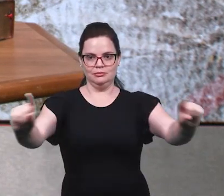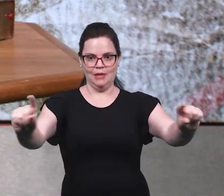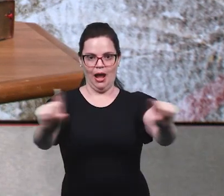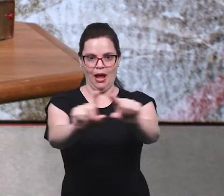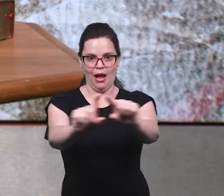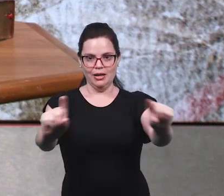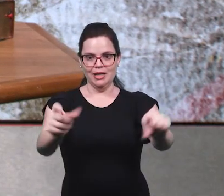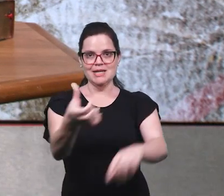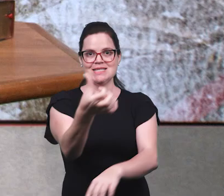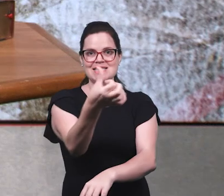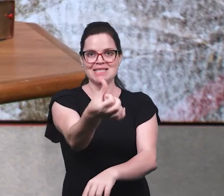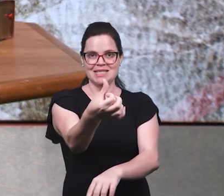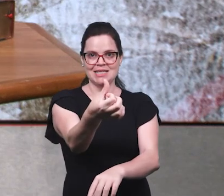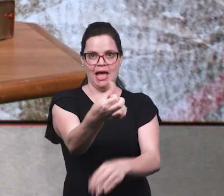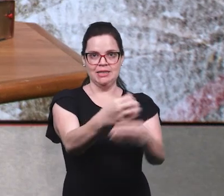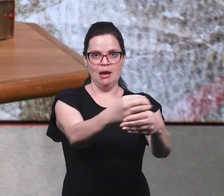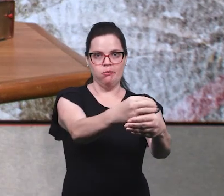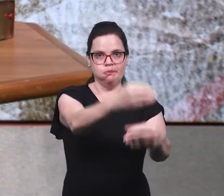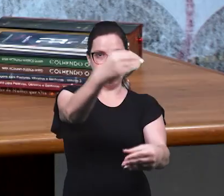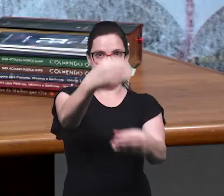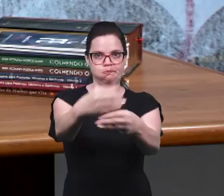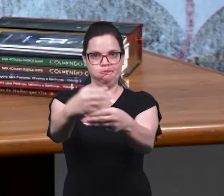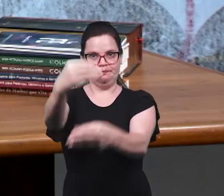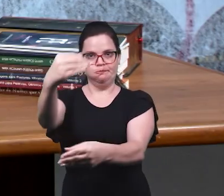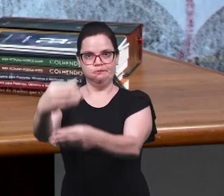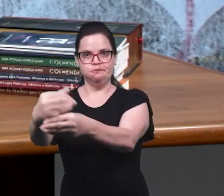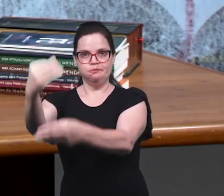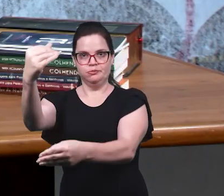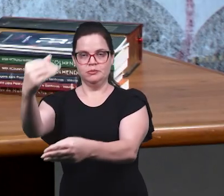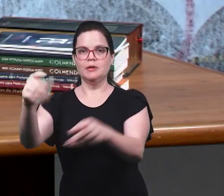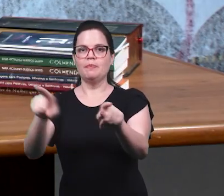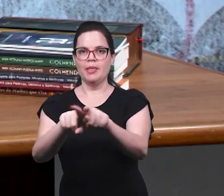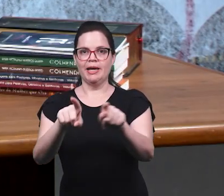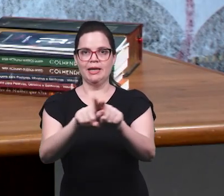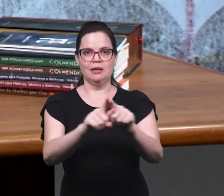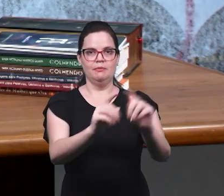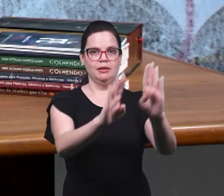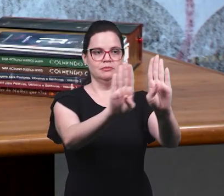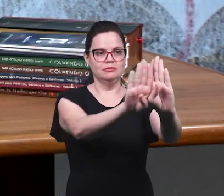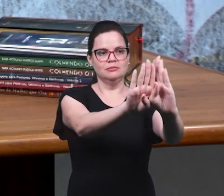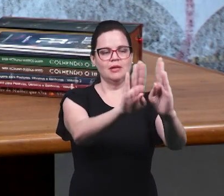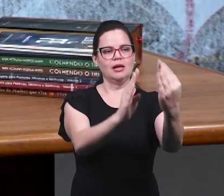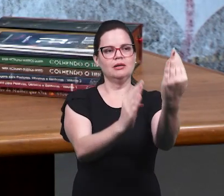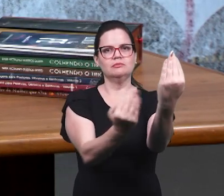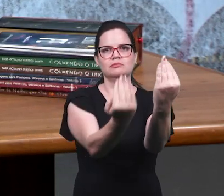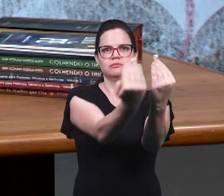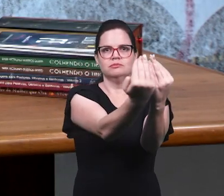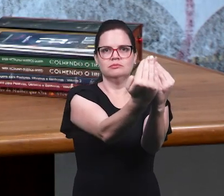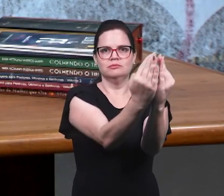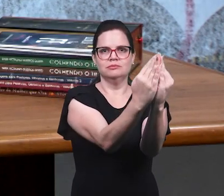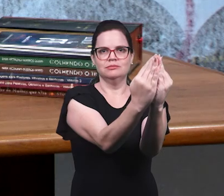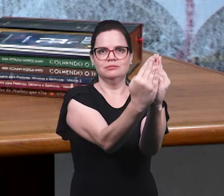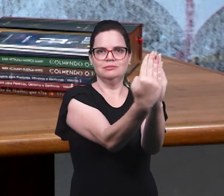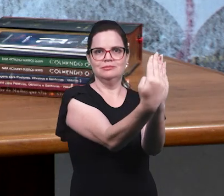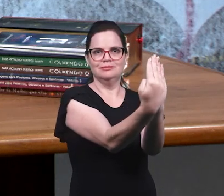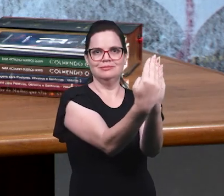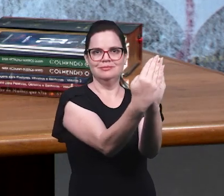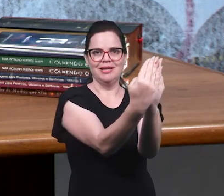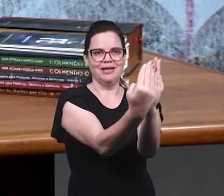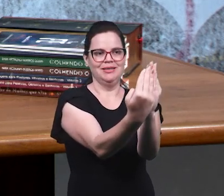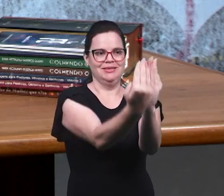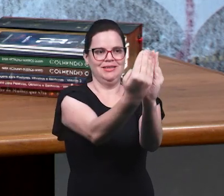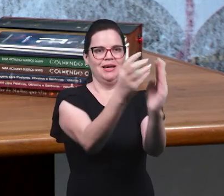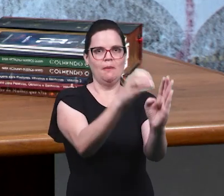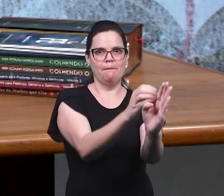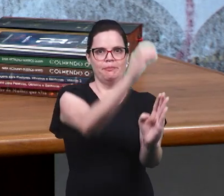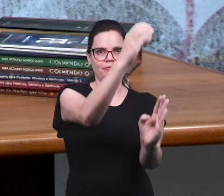tábuas. Farás também 2 tábuas para os cantos do tabernáculo de ambos os lados.